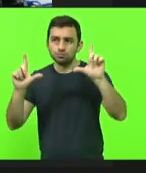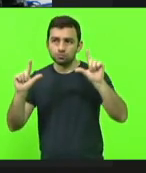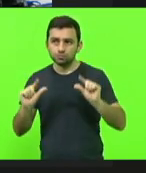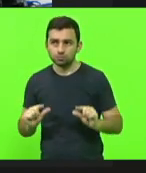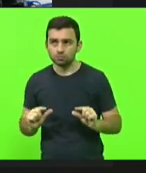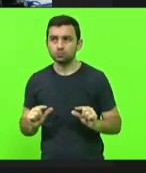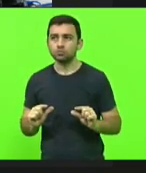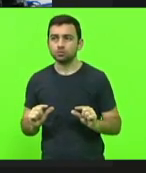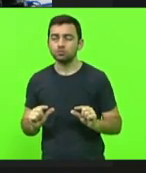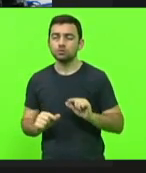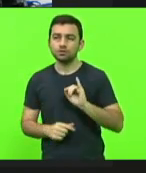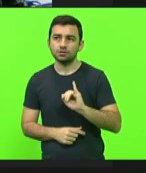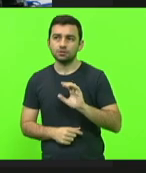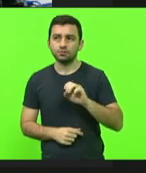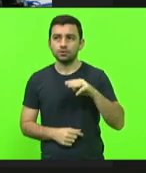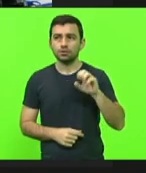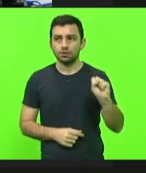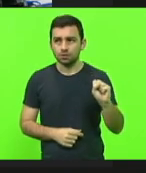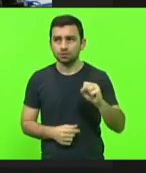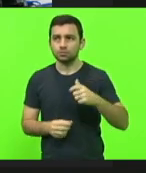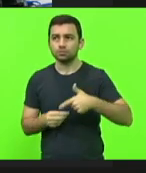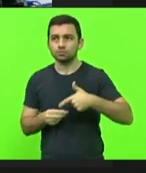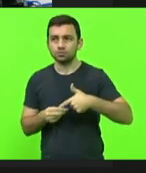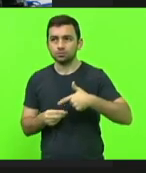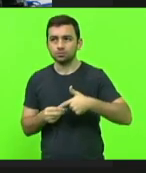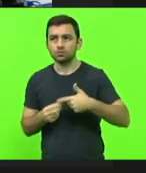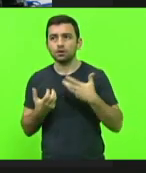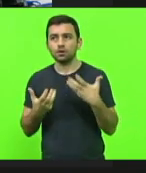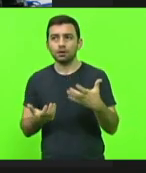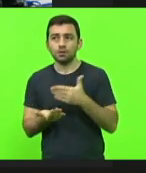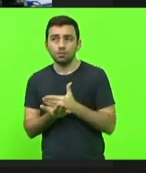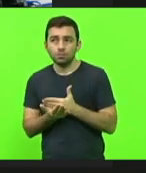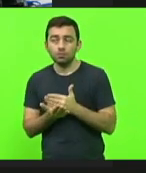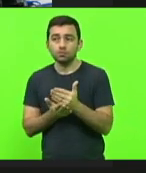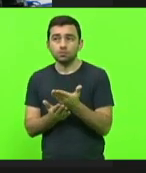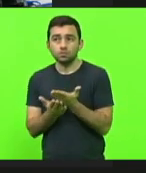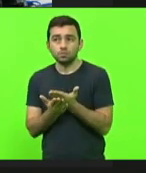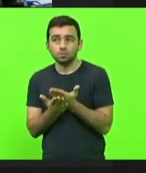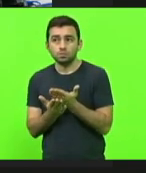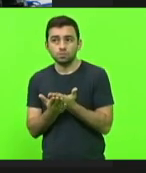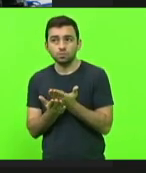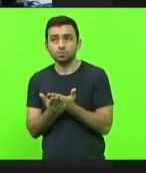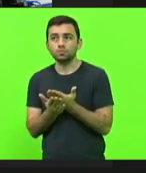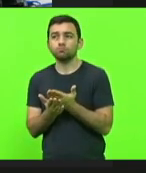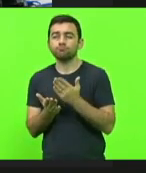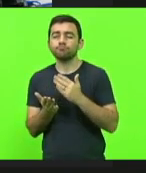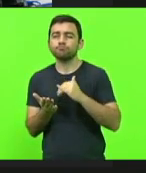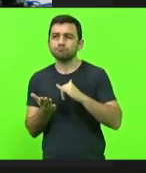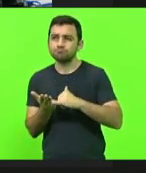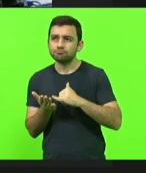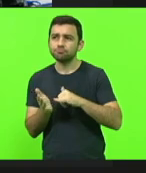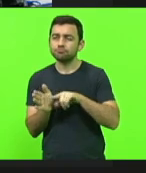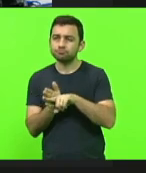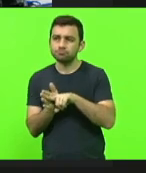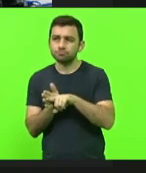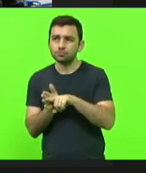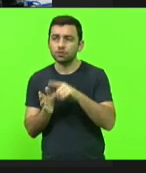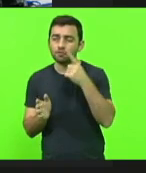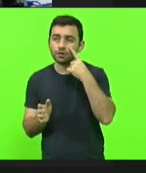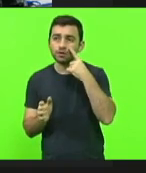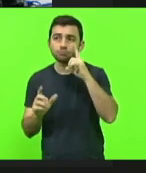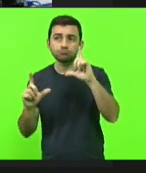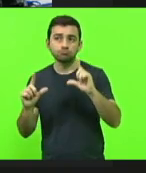alíquota de ICMS sobre combustível, visando o início de estudos fiscais e tratativas para a efetiva